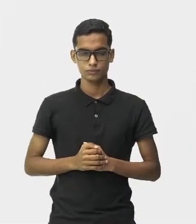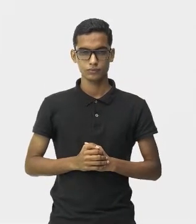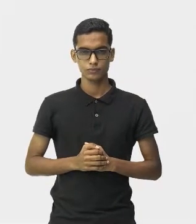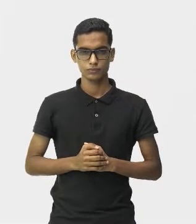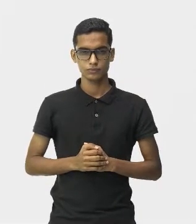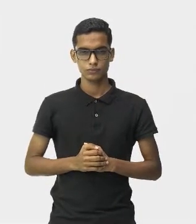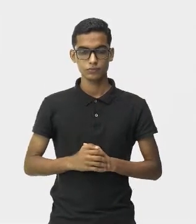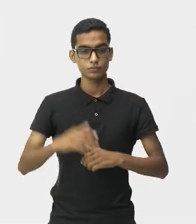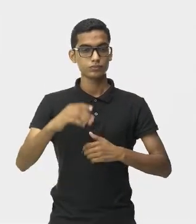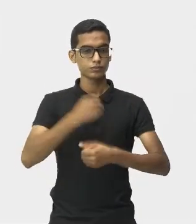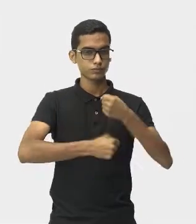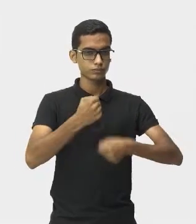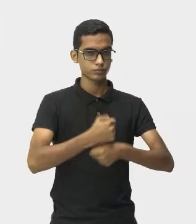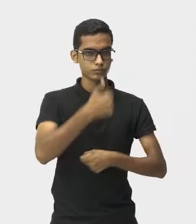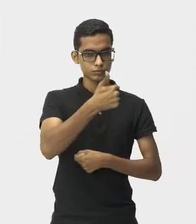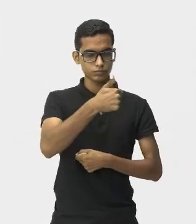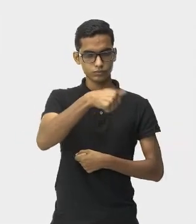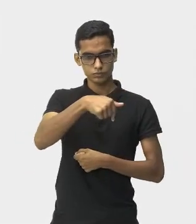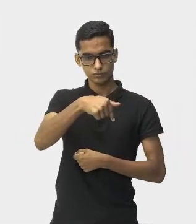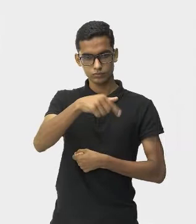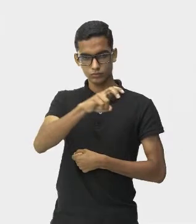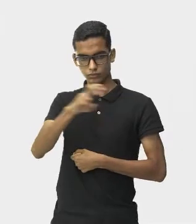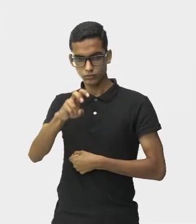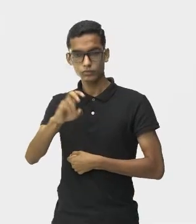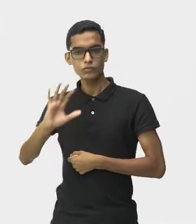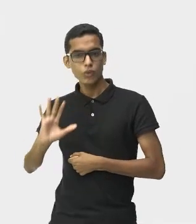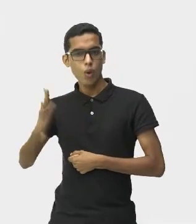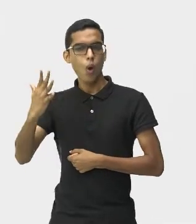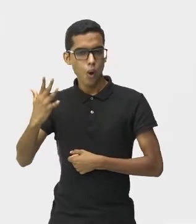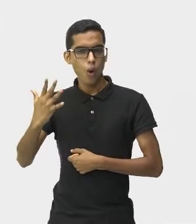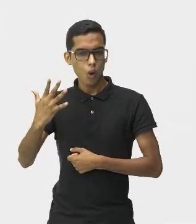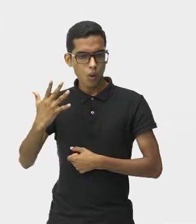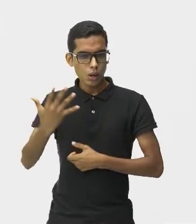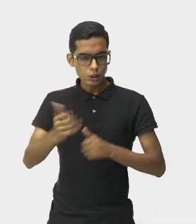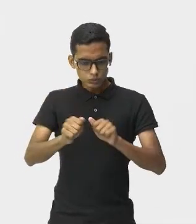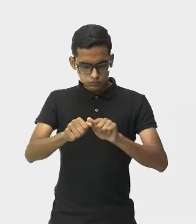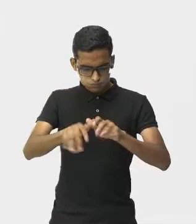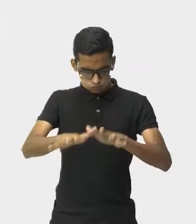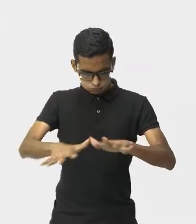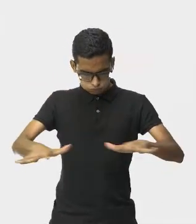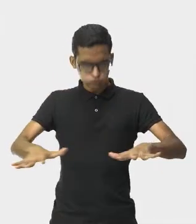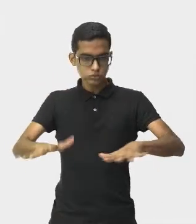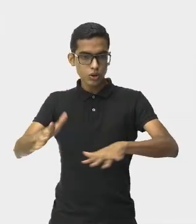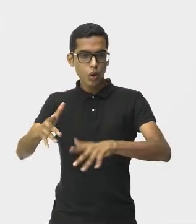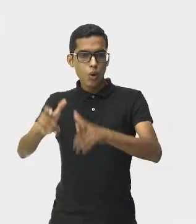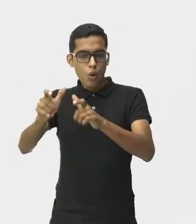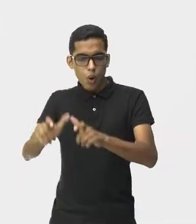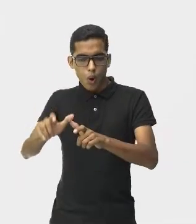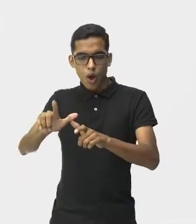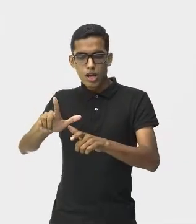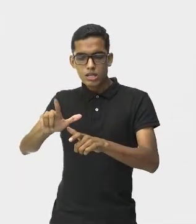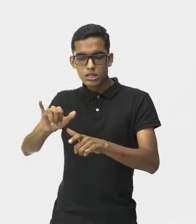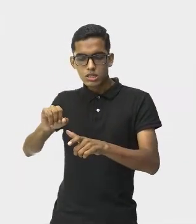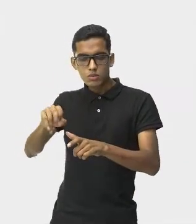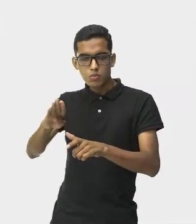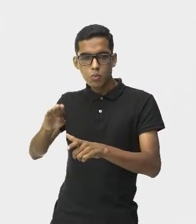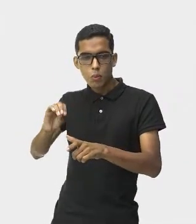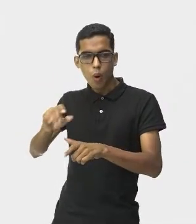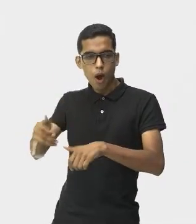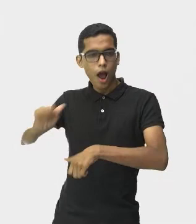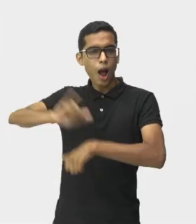Em 1755 ocorreu o grande terremoto de Lisboa. Essa gravura ilustra bem esse período, tá,